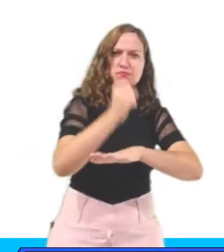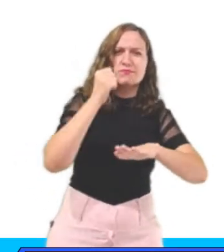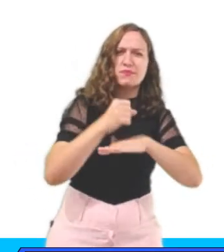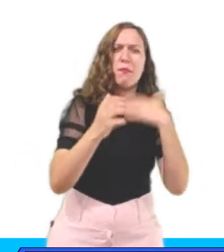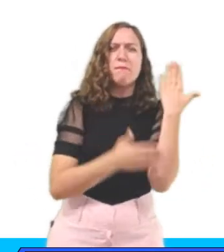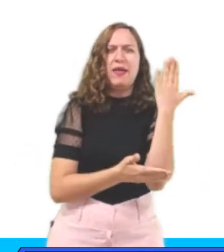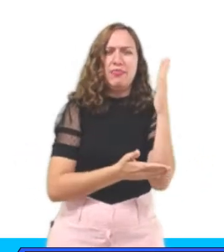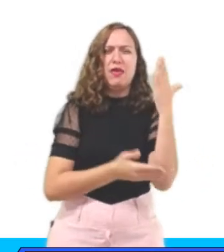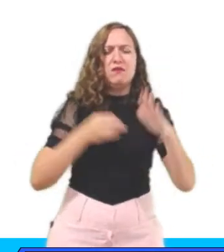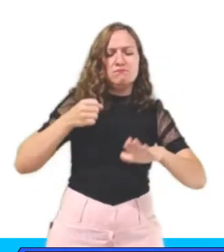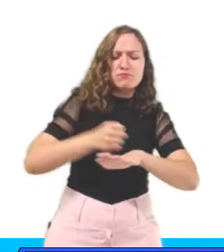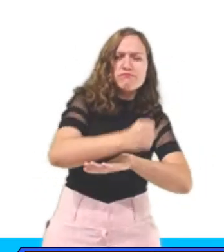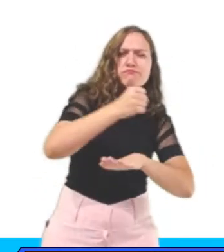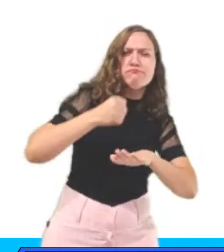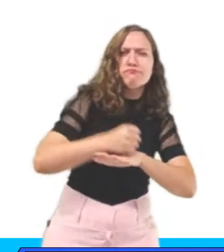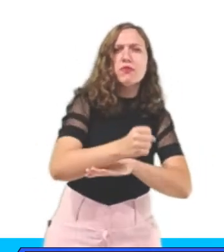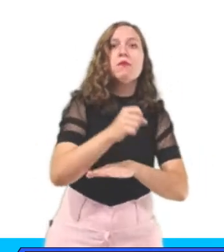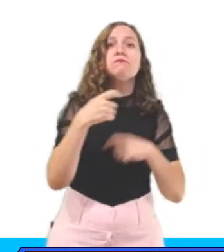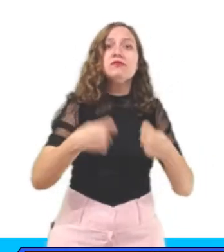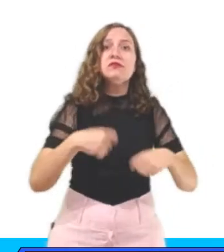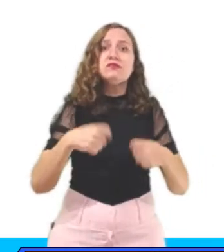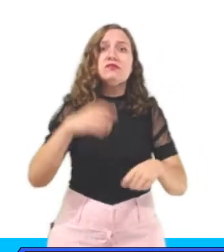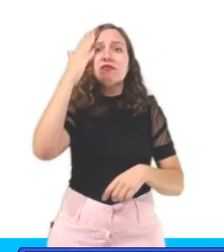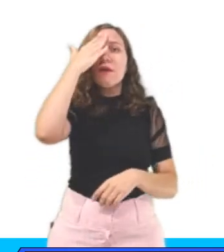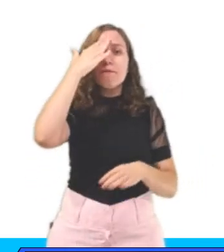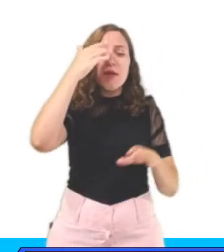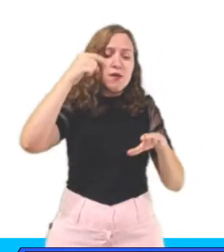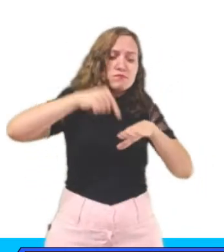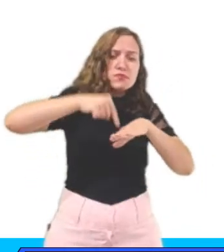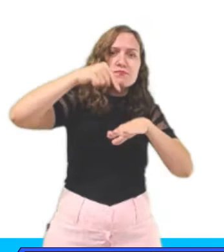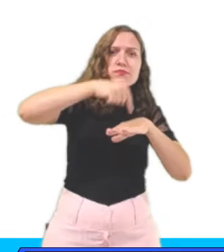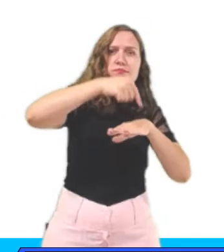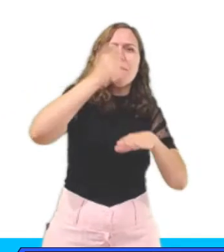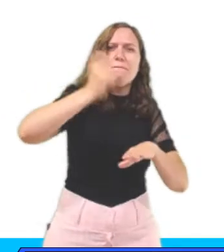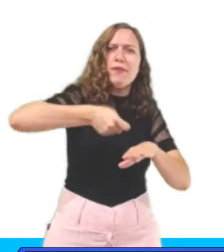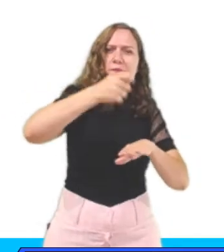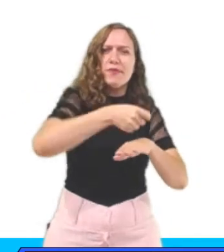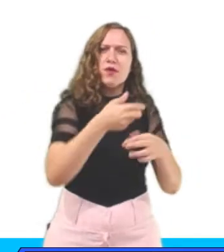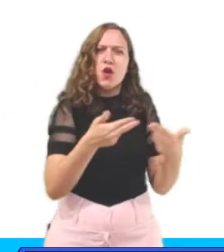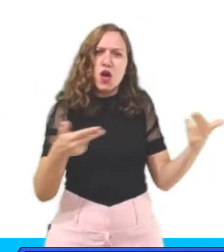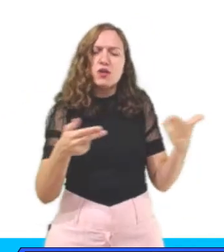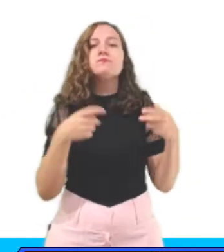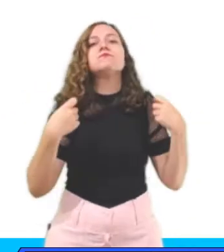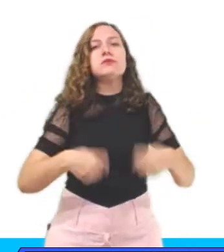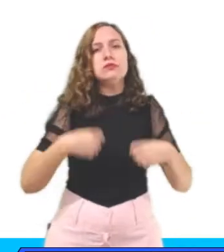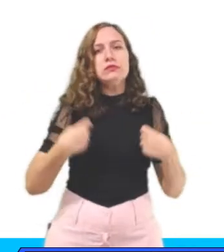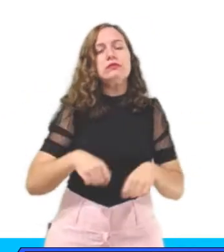bem pequenininhos. Então, você vai usar qual medida? Milímetro.